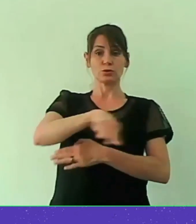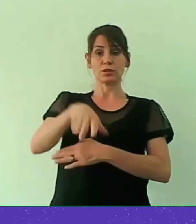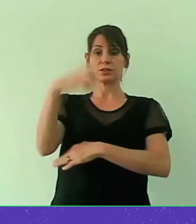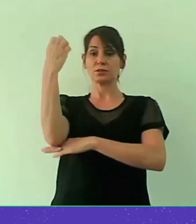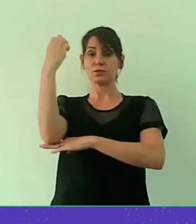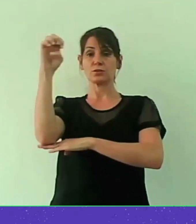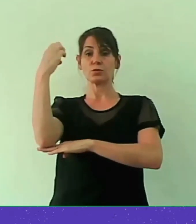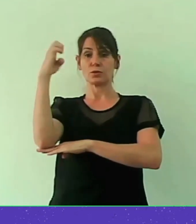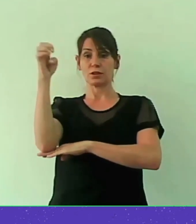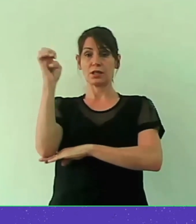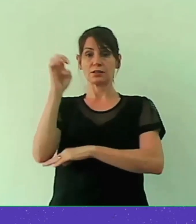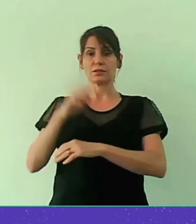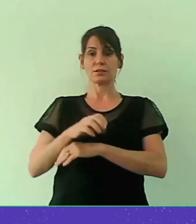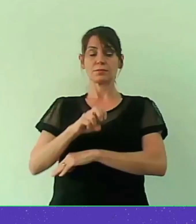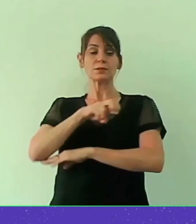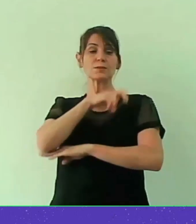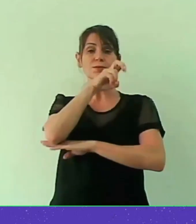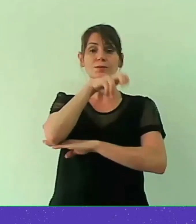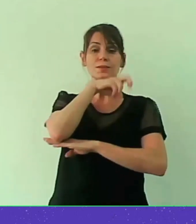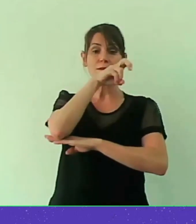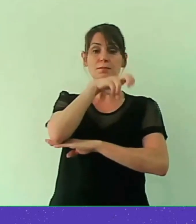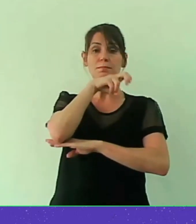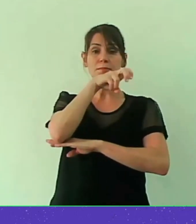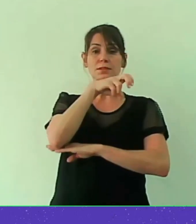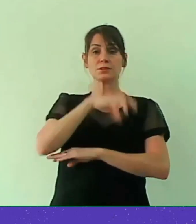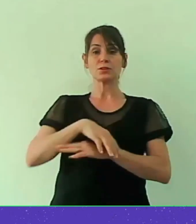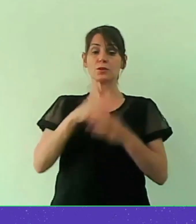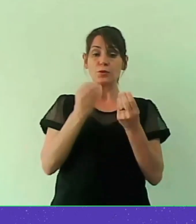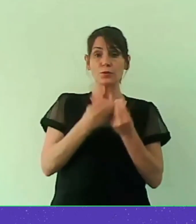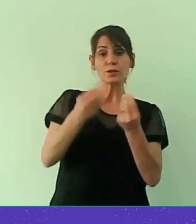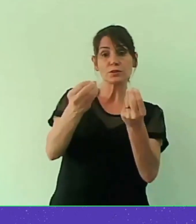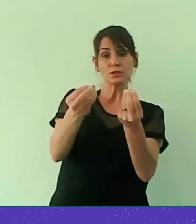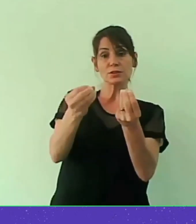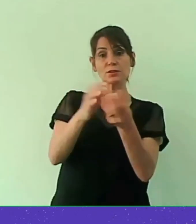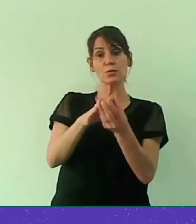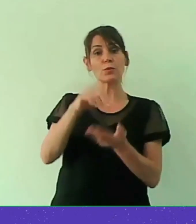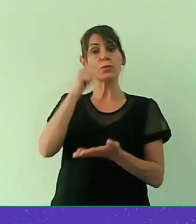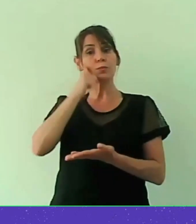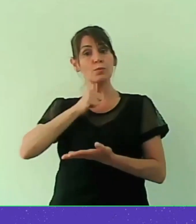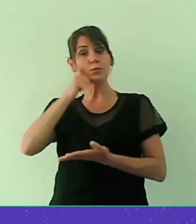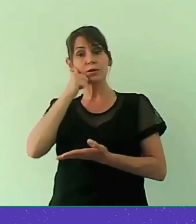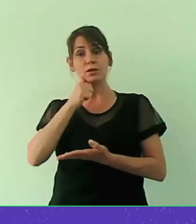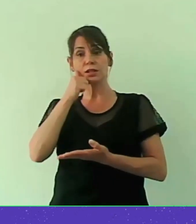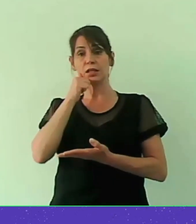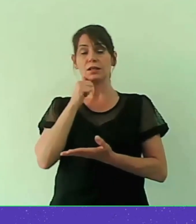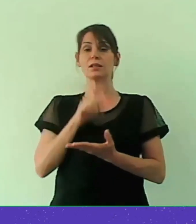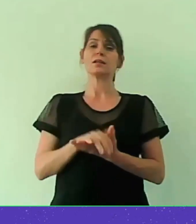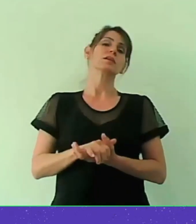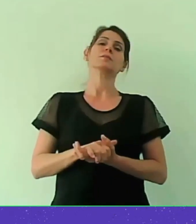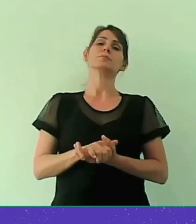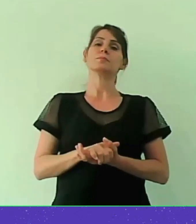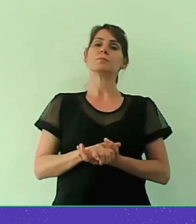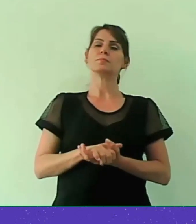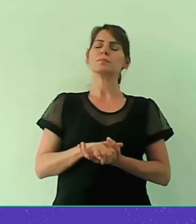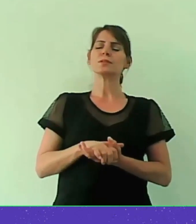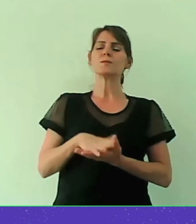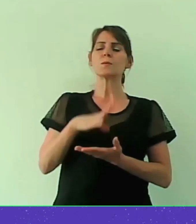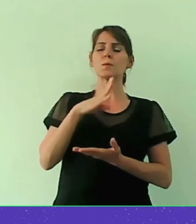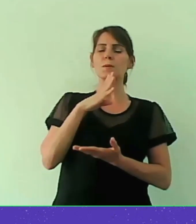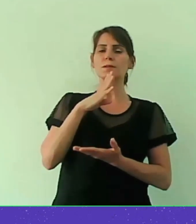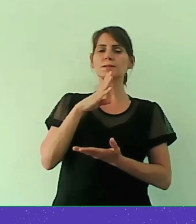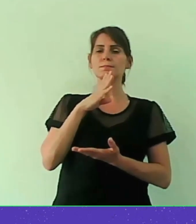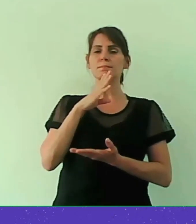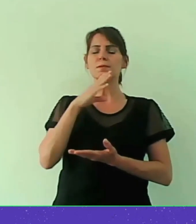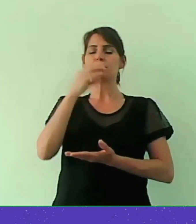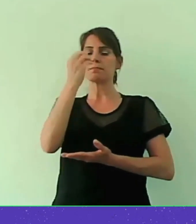a serpente ofereceu à mulher o conhecimento do bem e